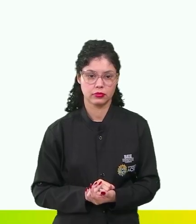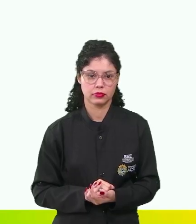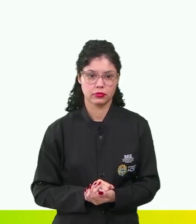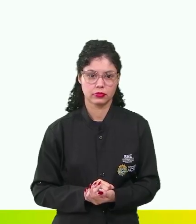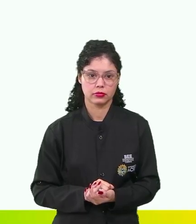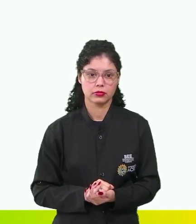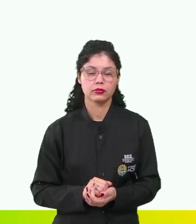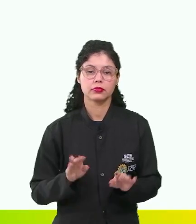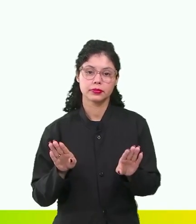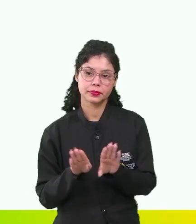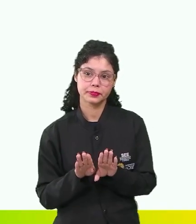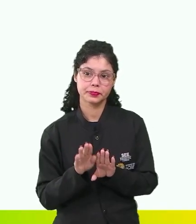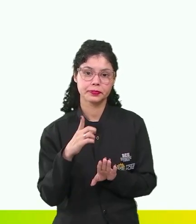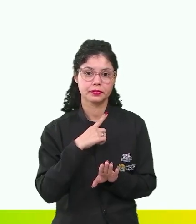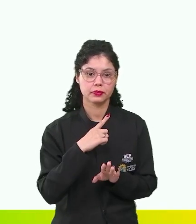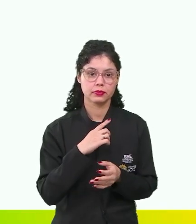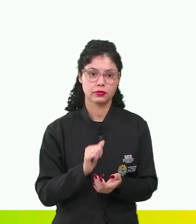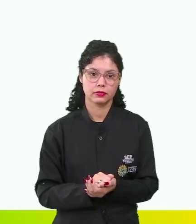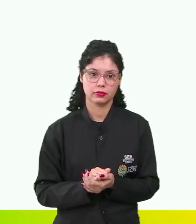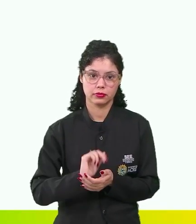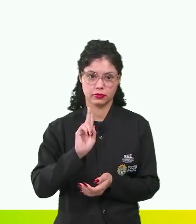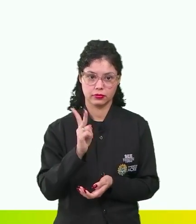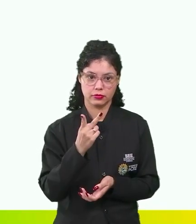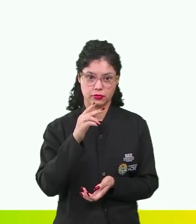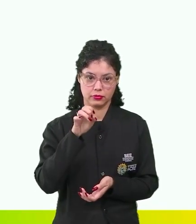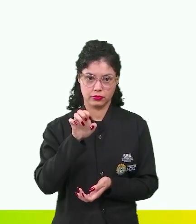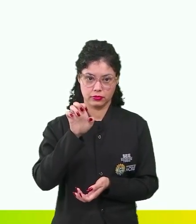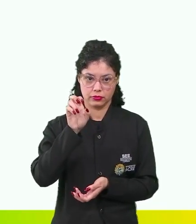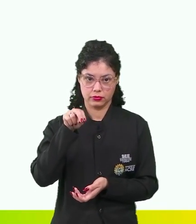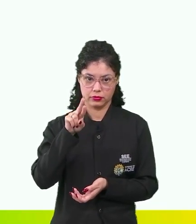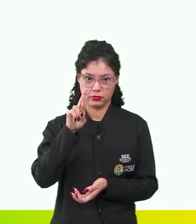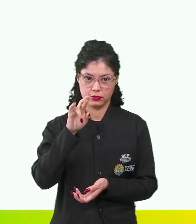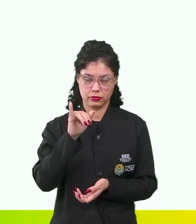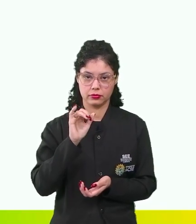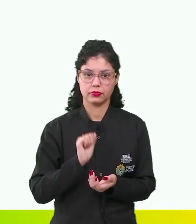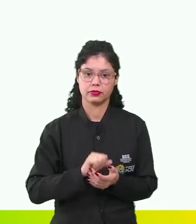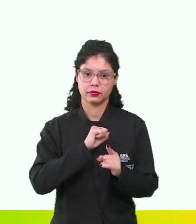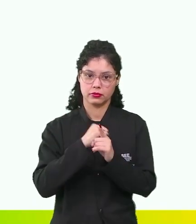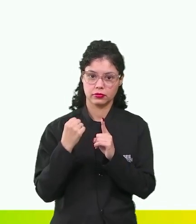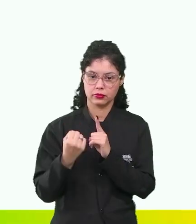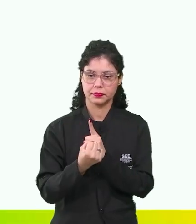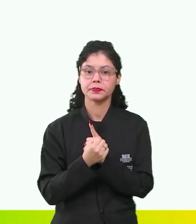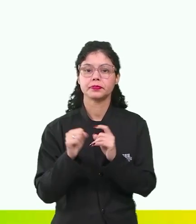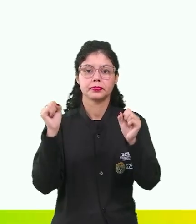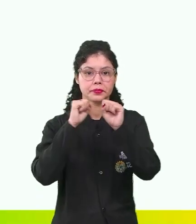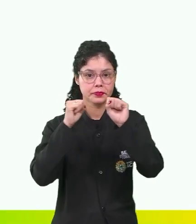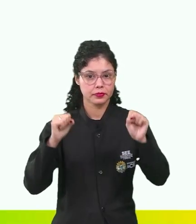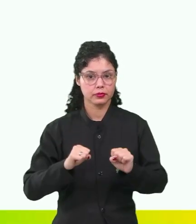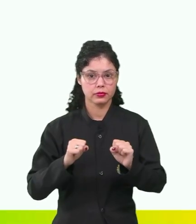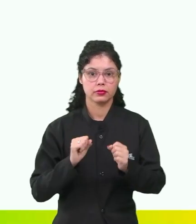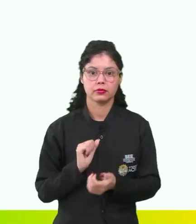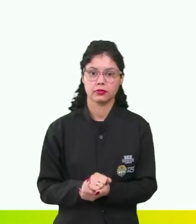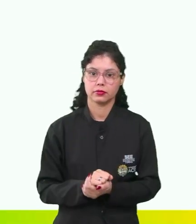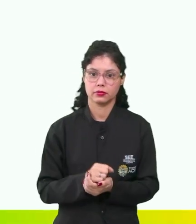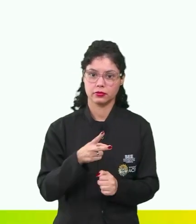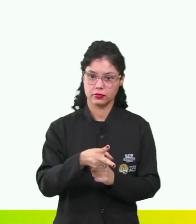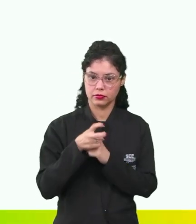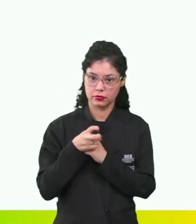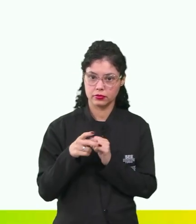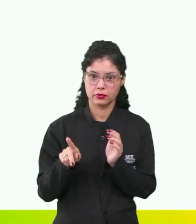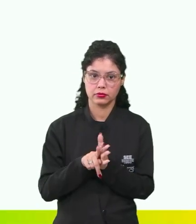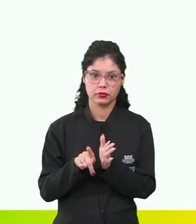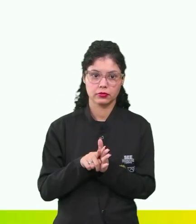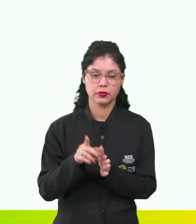temos também Henri Lefebvre. Então, a sociedade de consumo é um sistema que captura